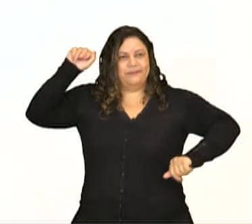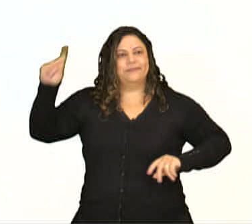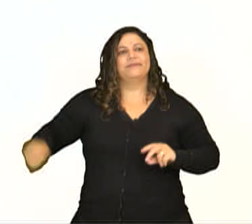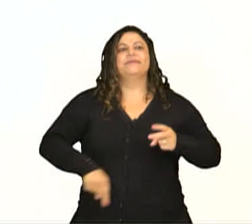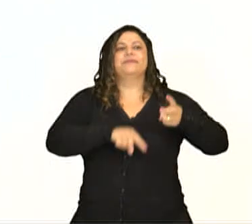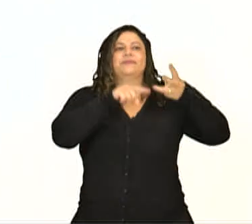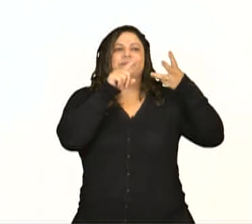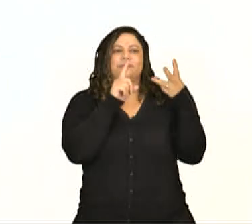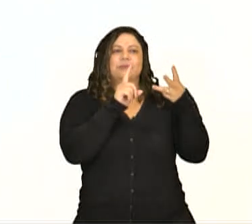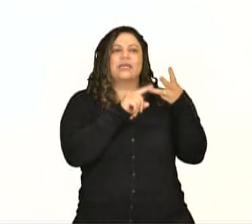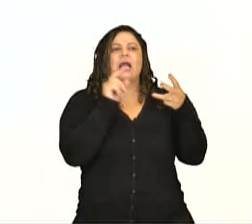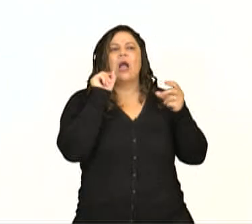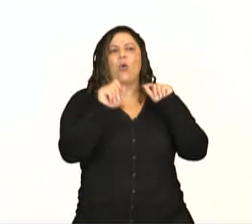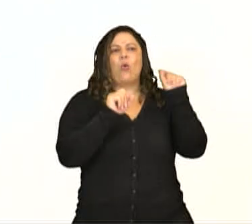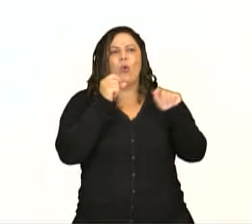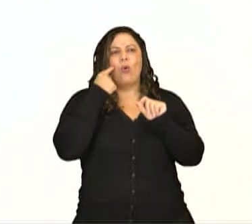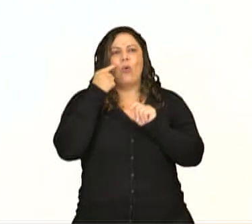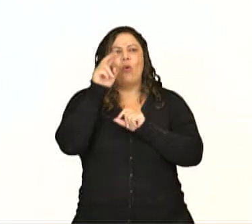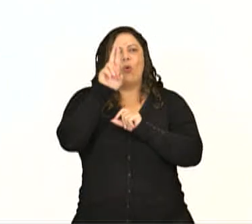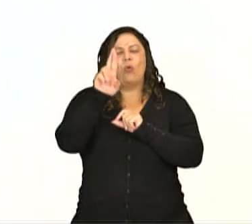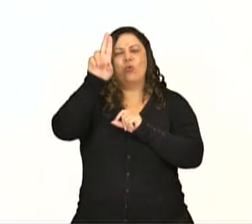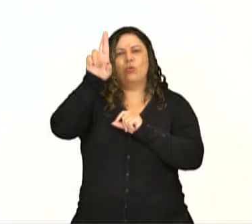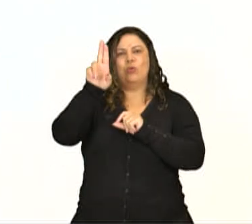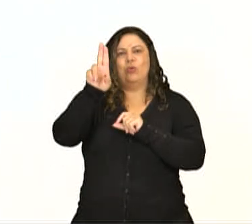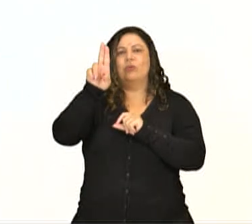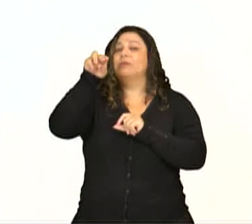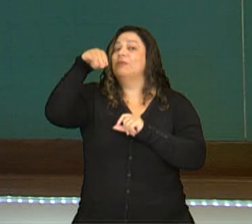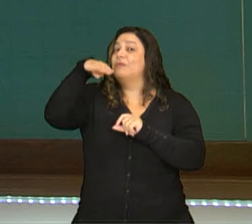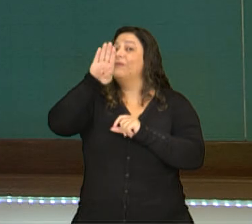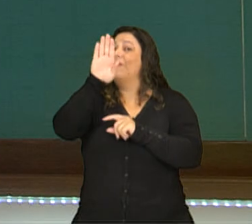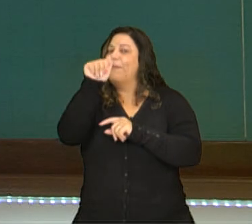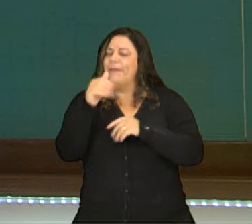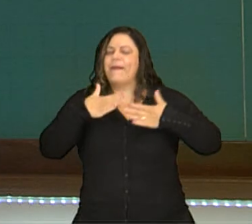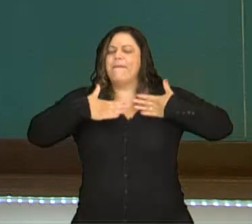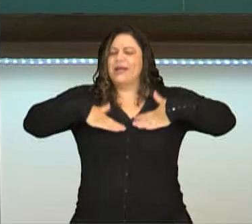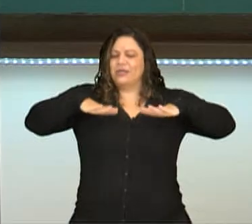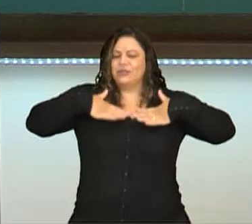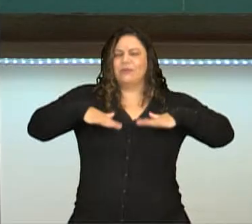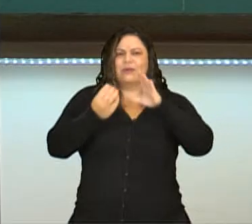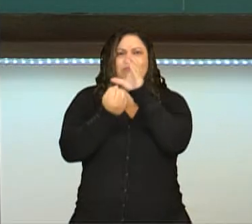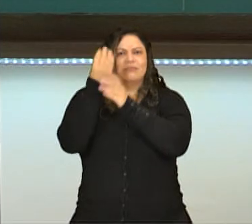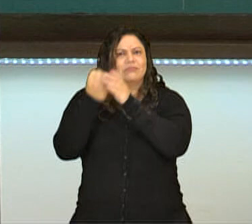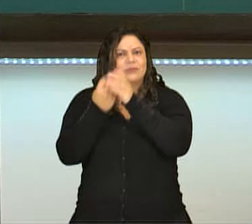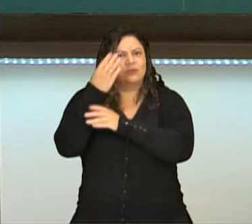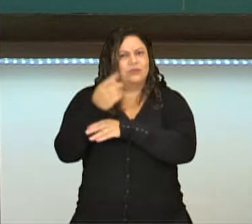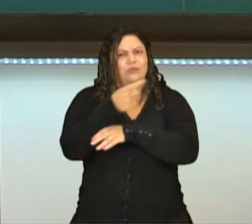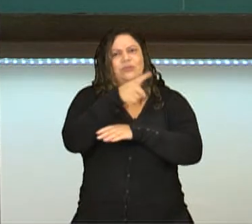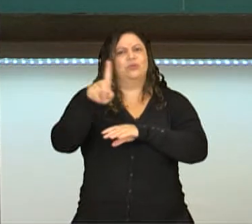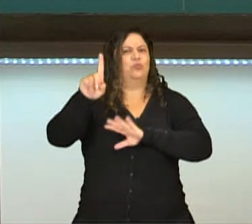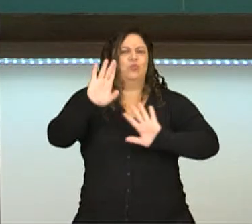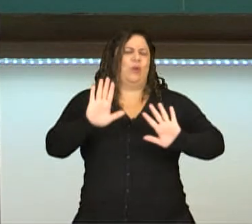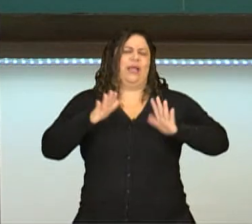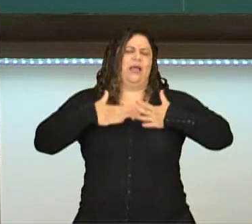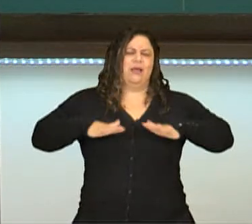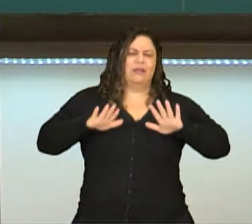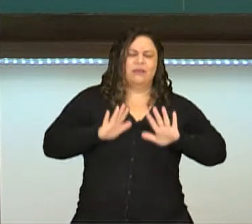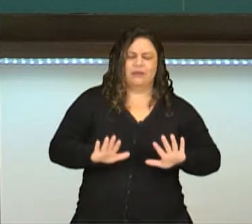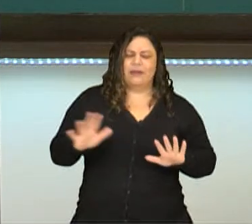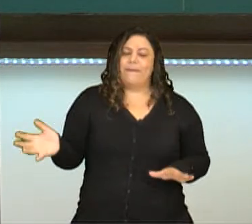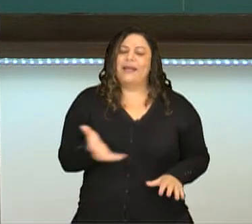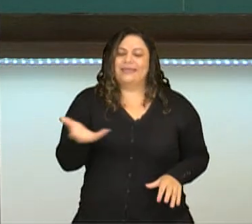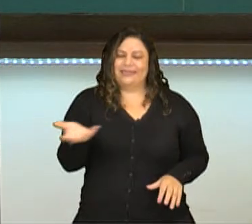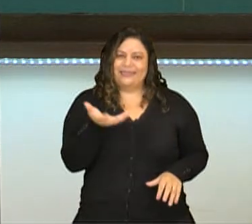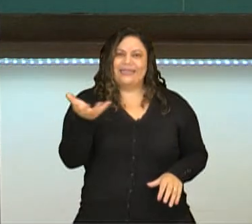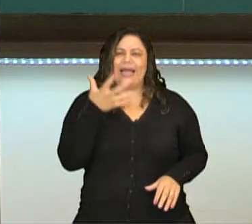mais lento. Quando ela surgiu, ela não era tão lenta lá nas suas raízes cubanas, ela tinha até um ritmo mais rápido,